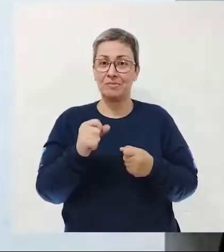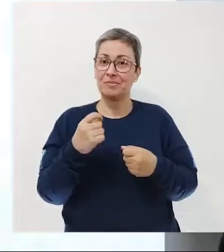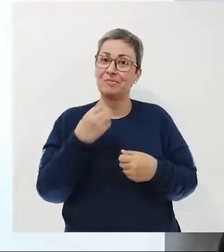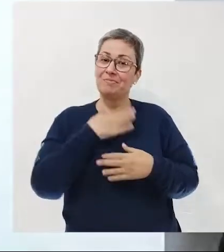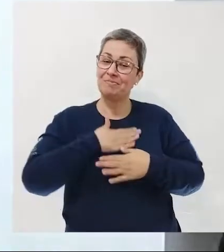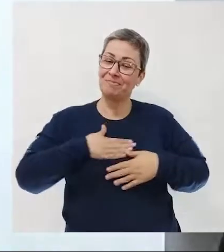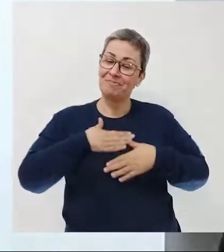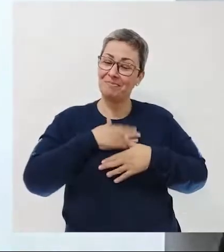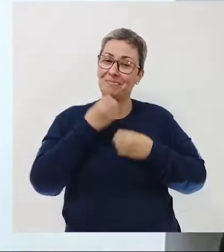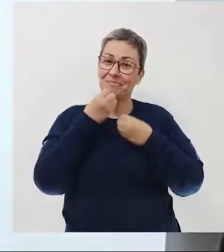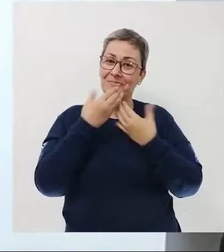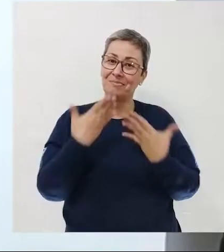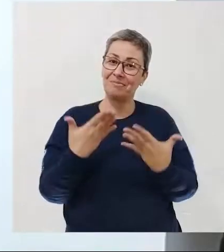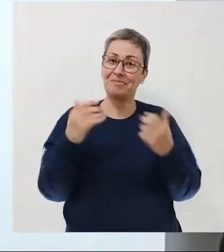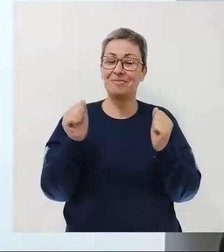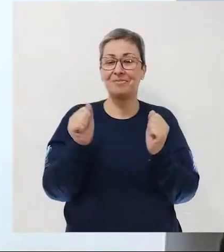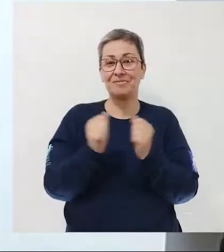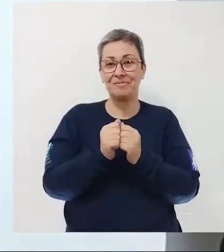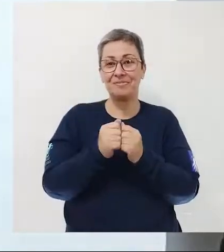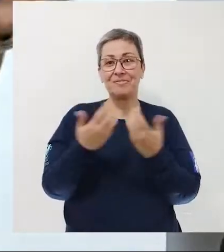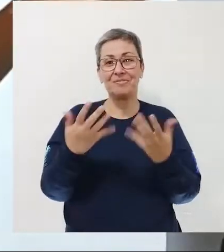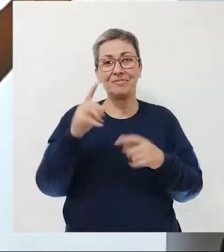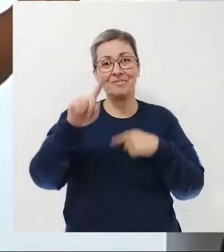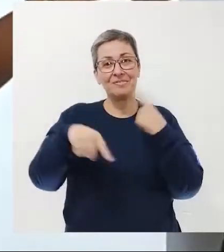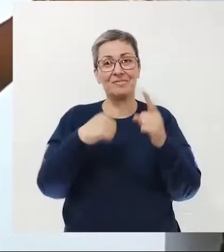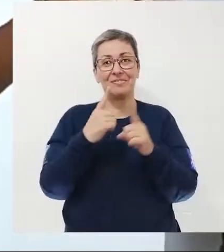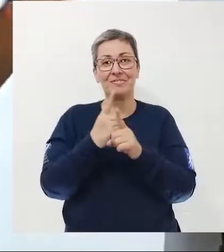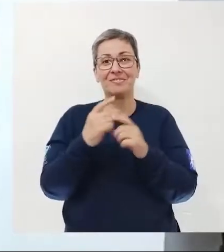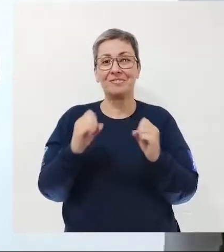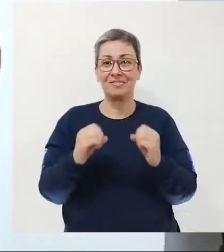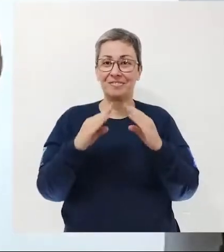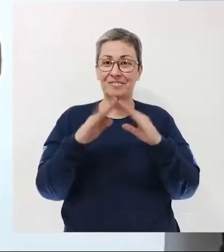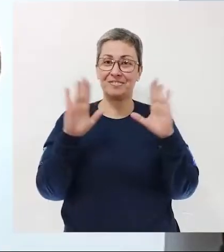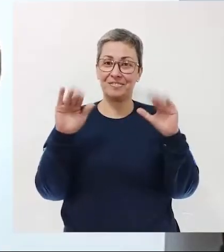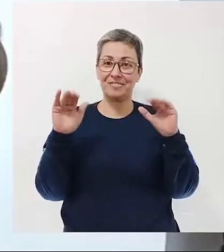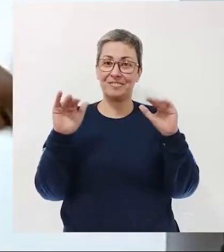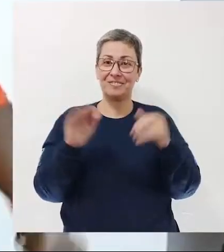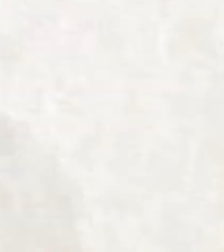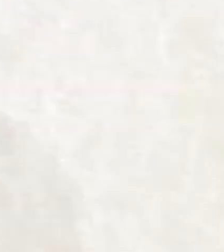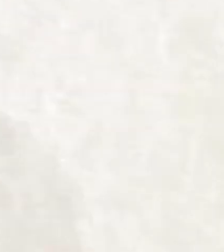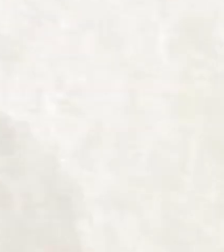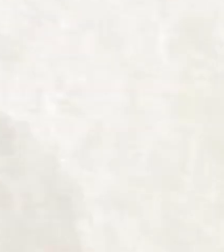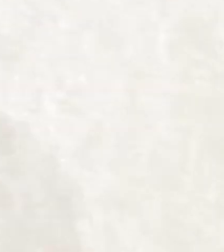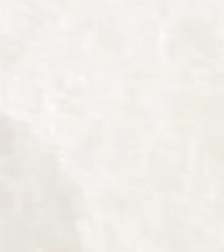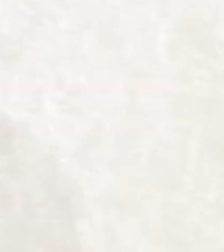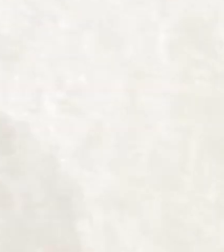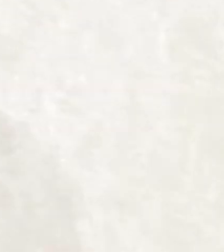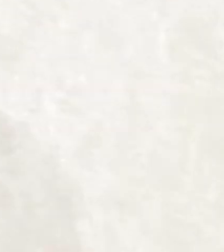Foi muito bom estar com vocês e até a próxima. Tchau, tchau!